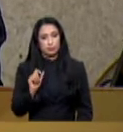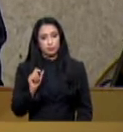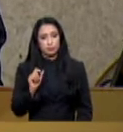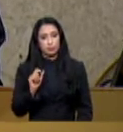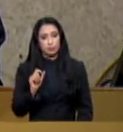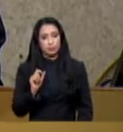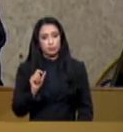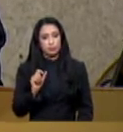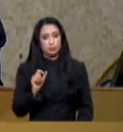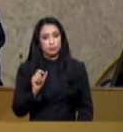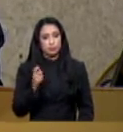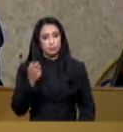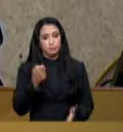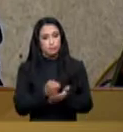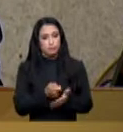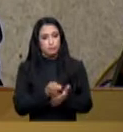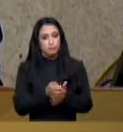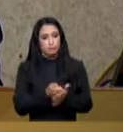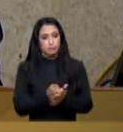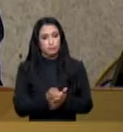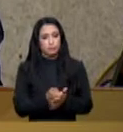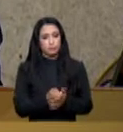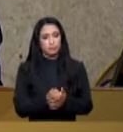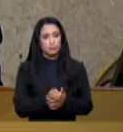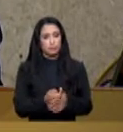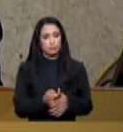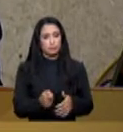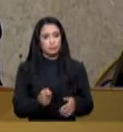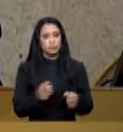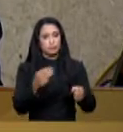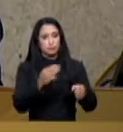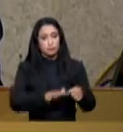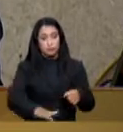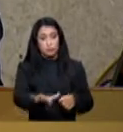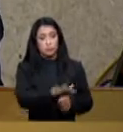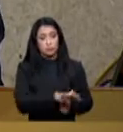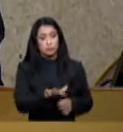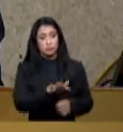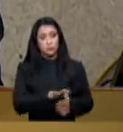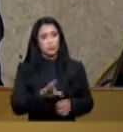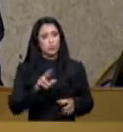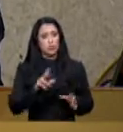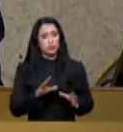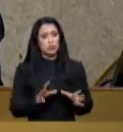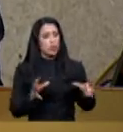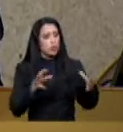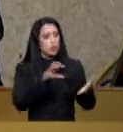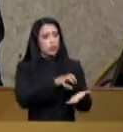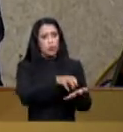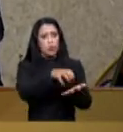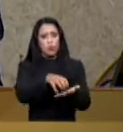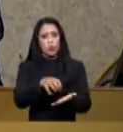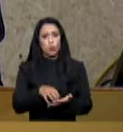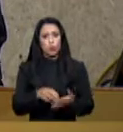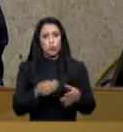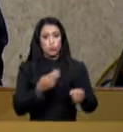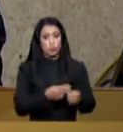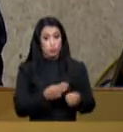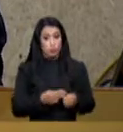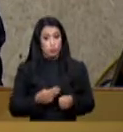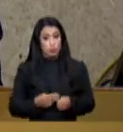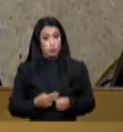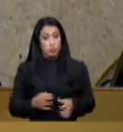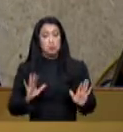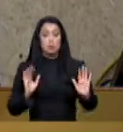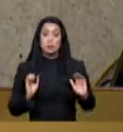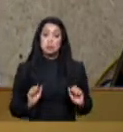a compulsoriedade e a proximidade territorial, que não tem nada a ver com os blocos de municípios, que, inclusive,